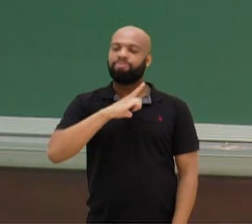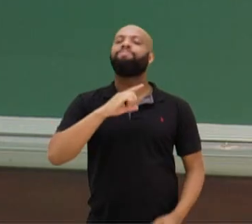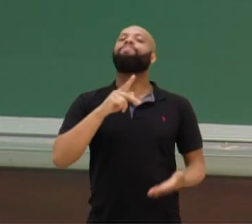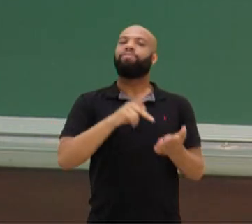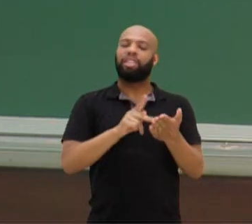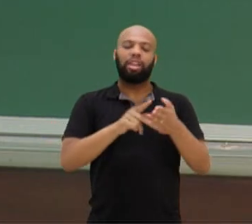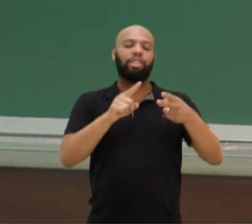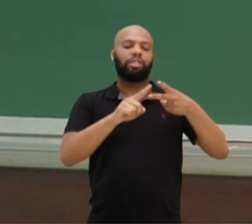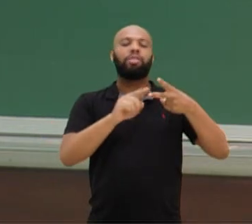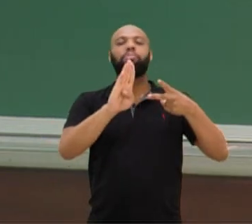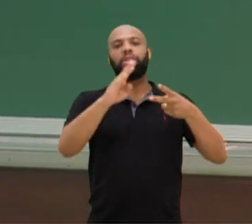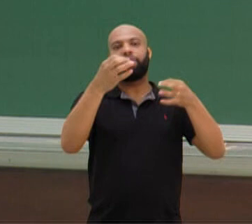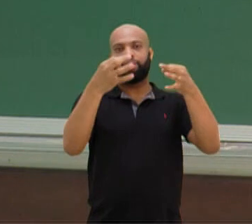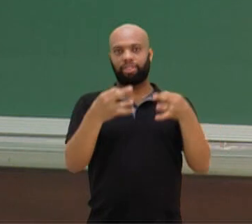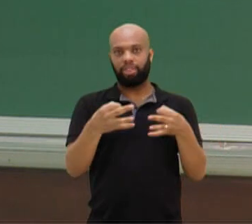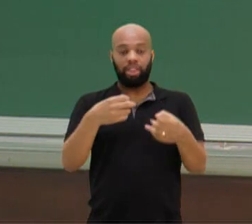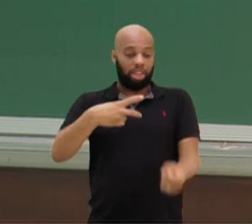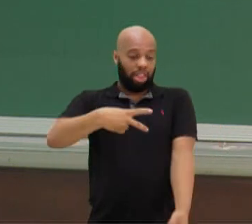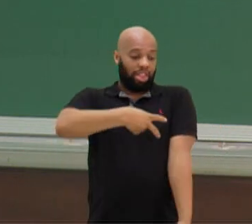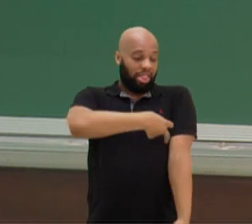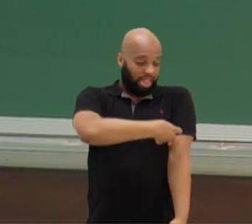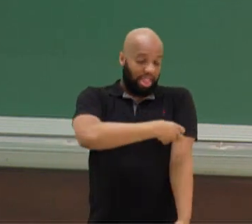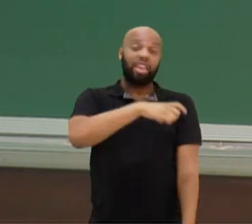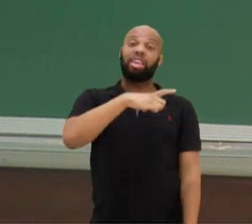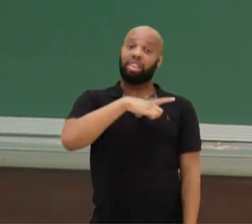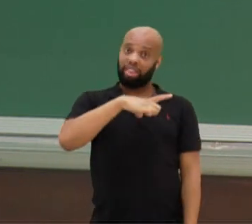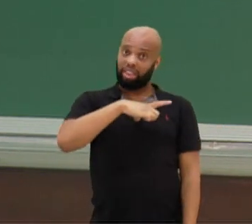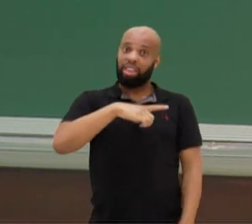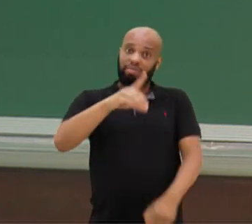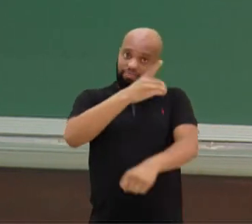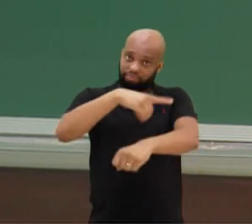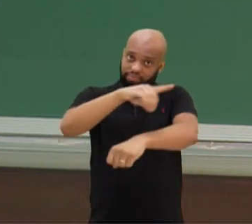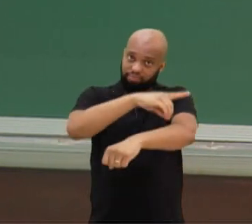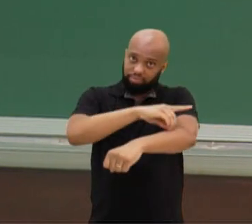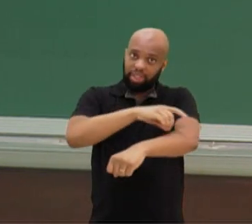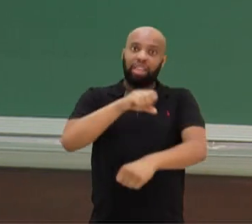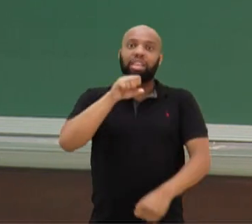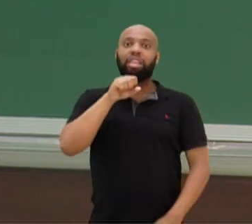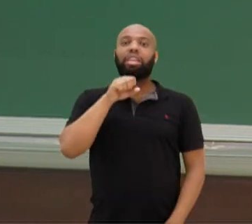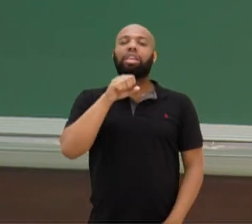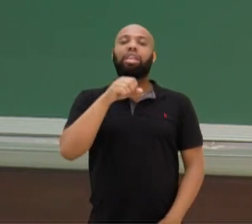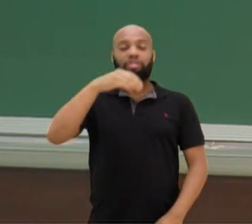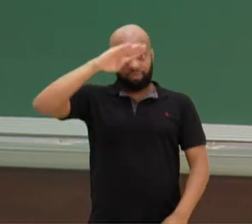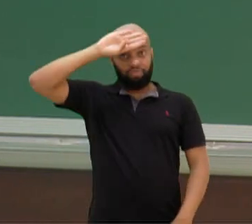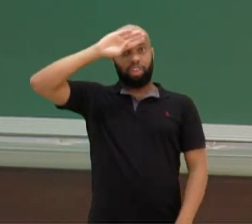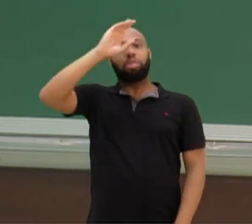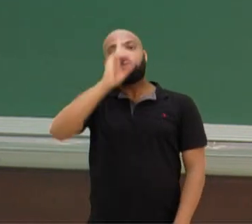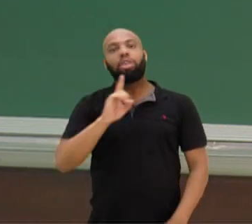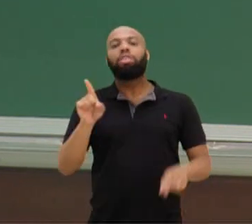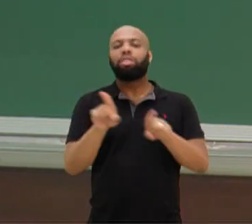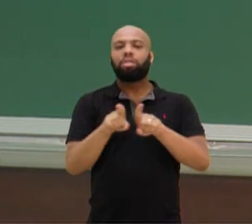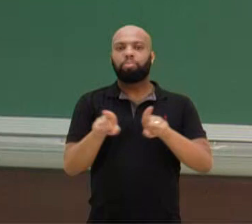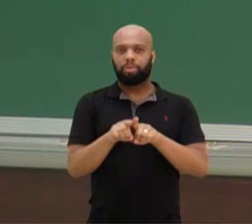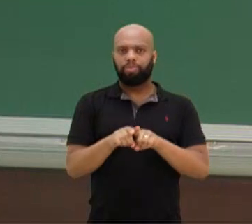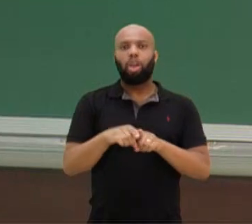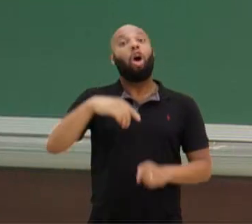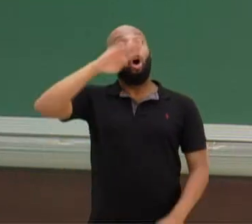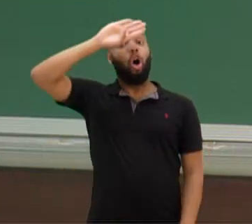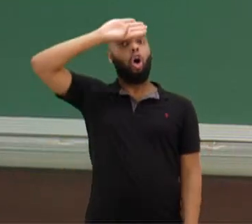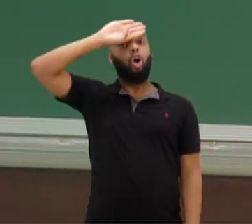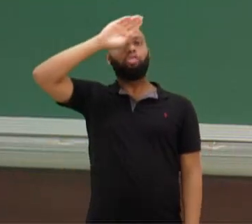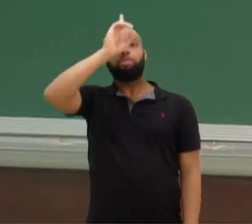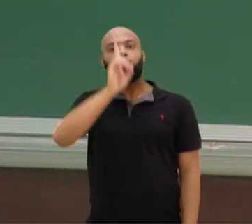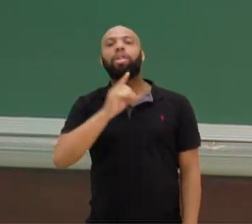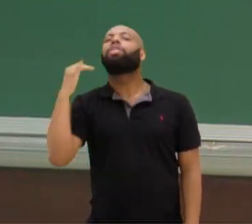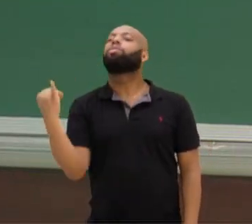é bem eficaz e todo mundo deveria tomar. Então, se você não tomou ou não lembra de ter tomado nos últimos 10 anos, é importante, assim que as coisas voltarem ao normal,